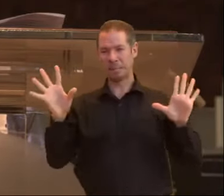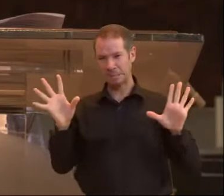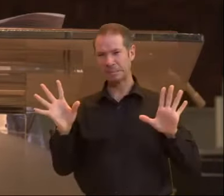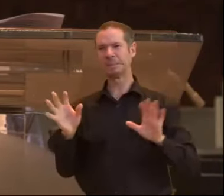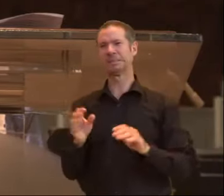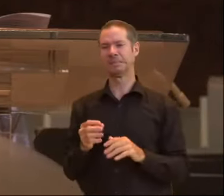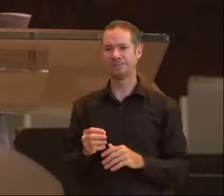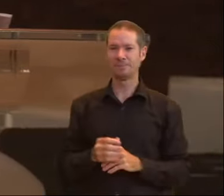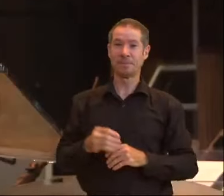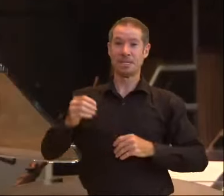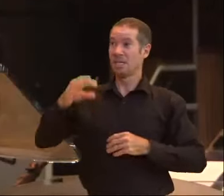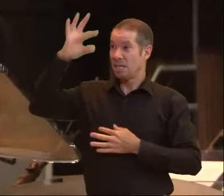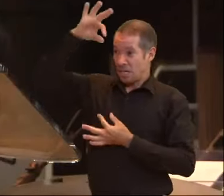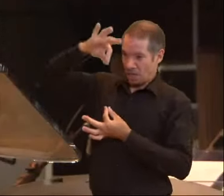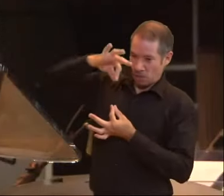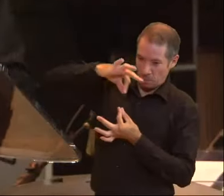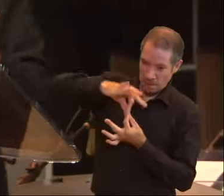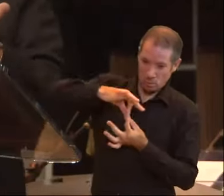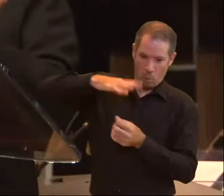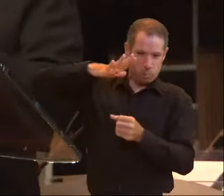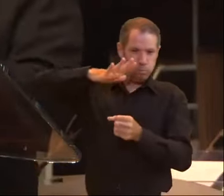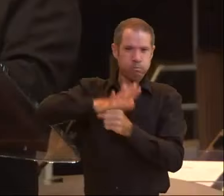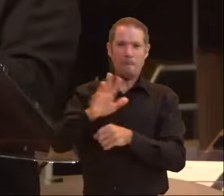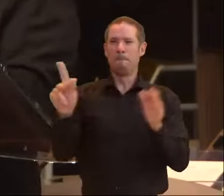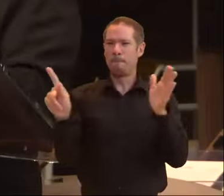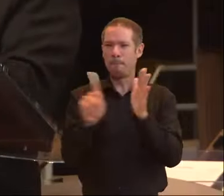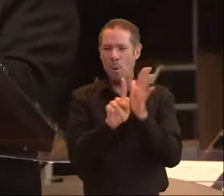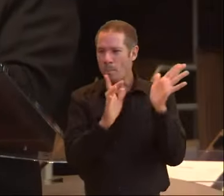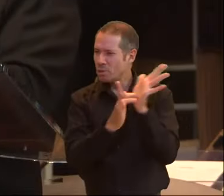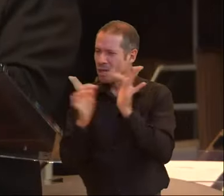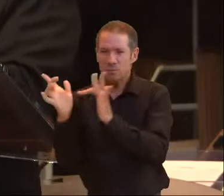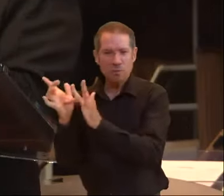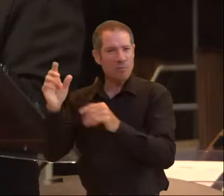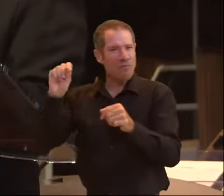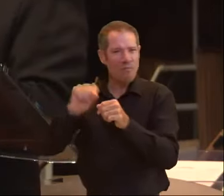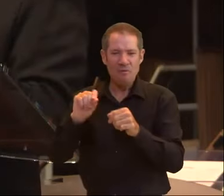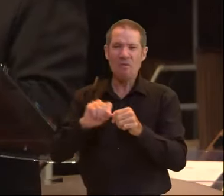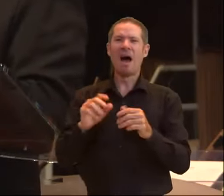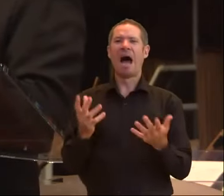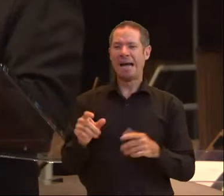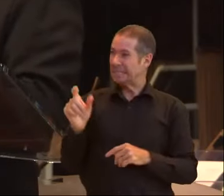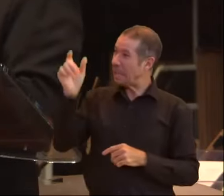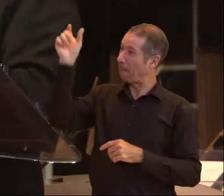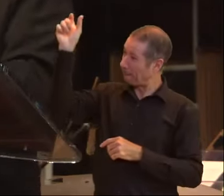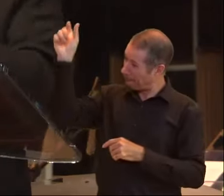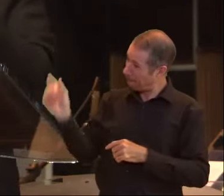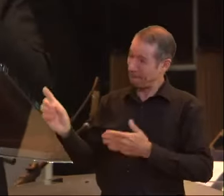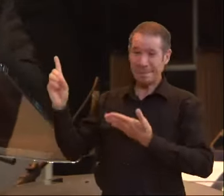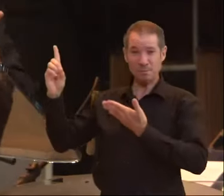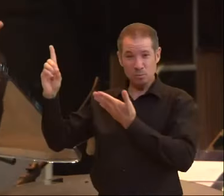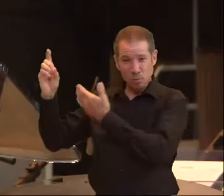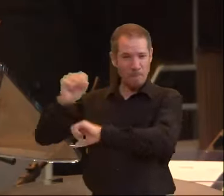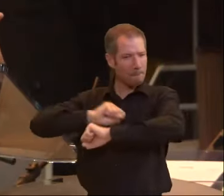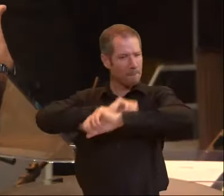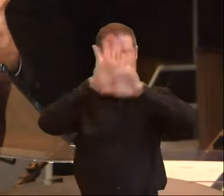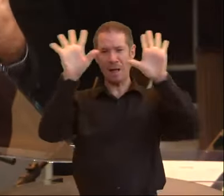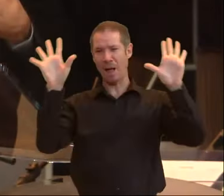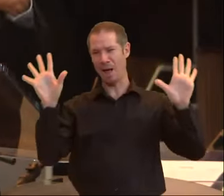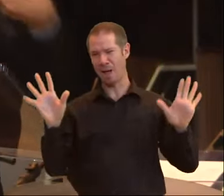e alimento espiritual, é o próprio Jesus que faz em pessoa, de um modo